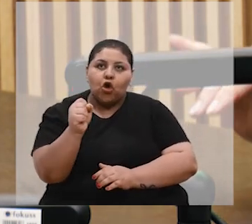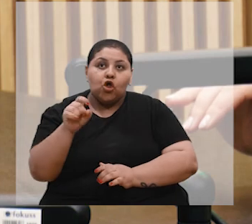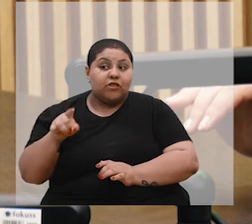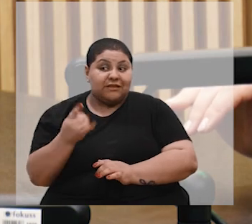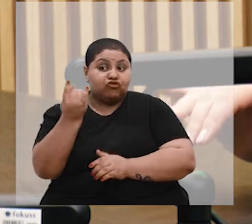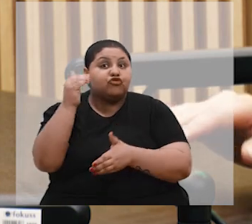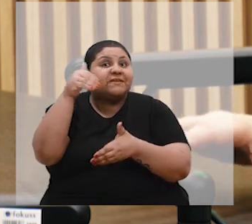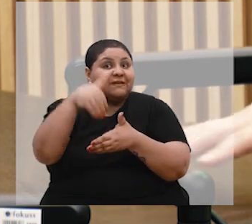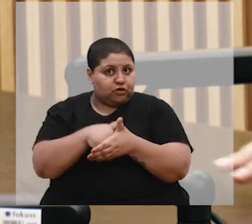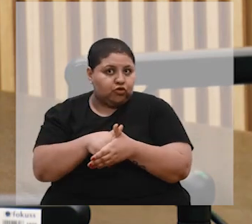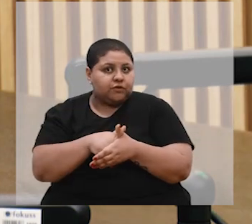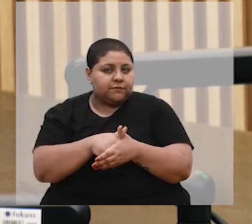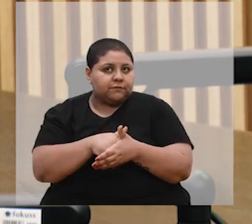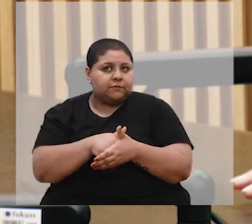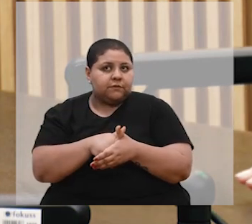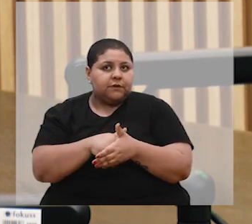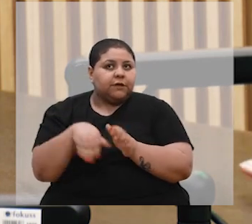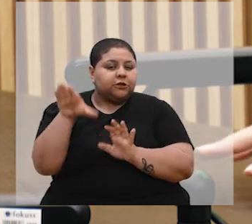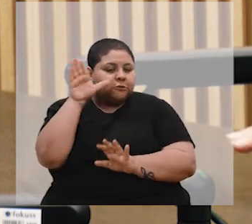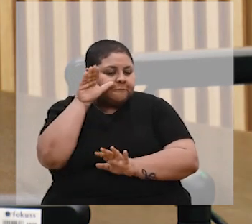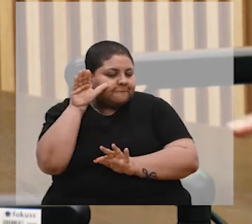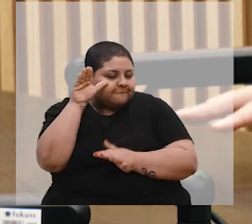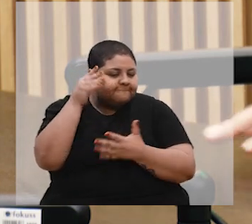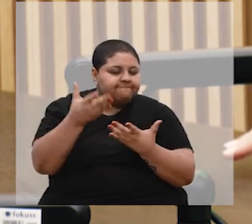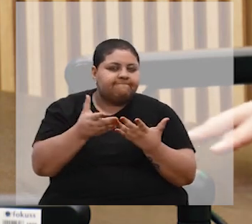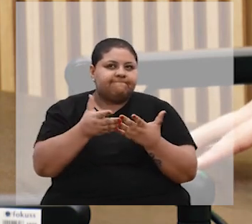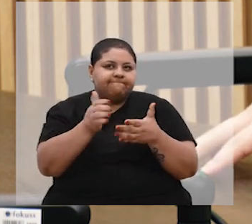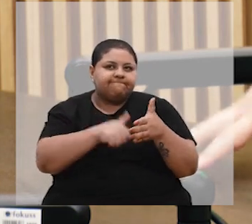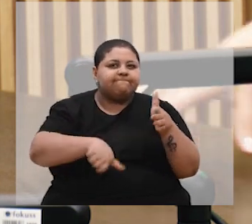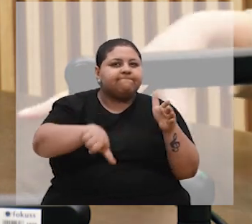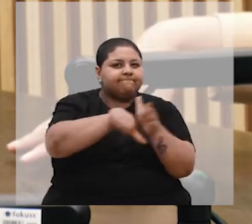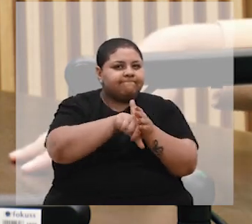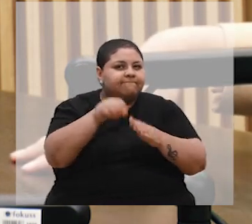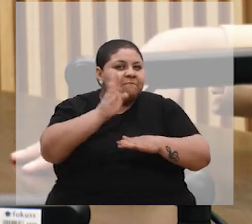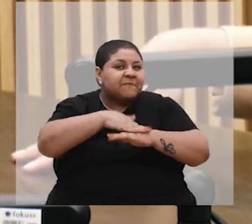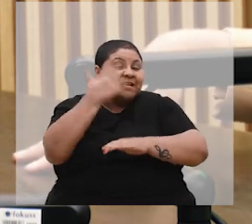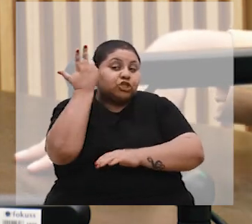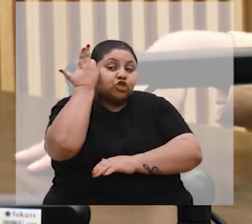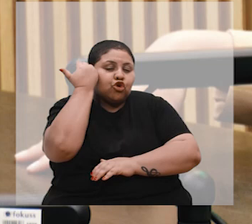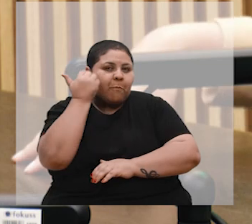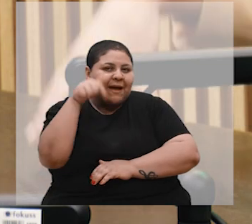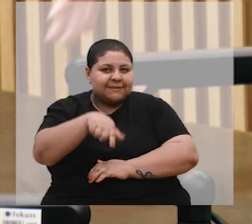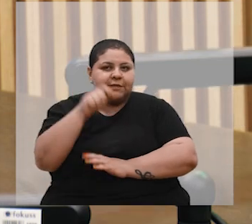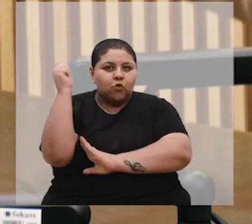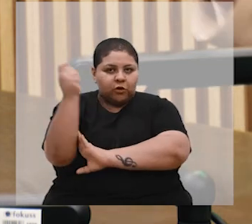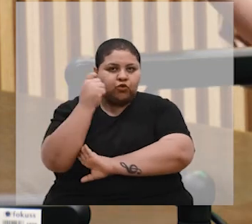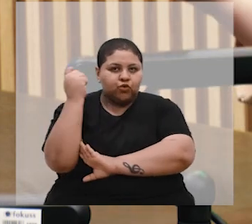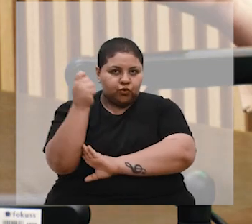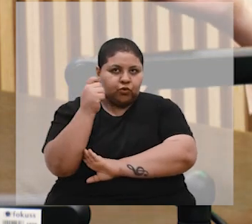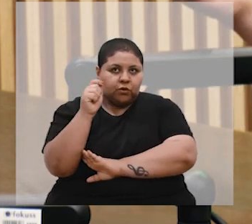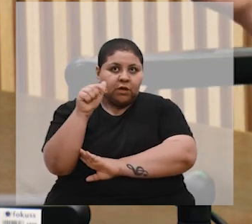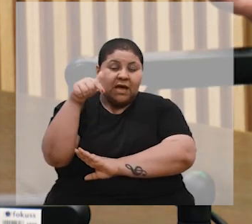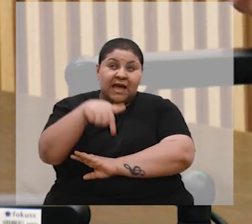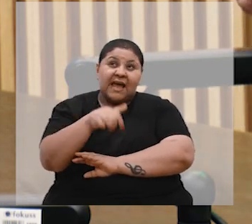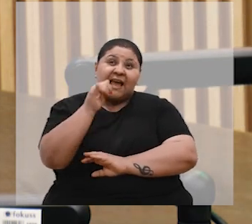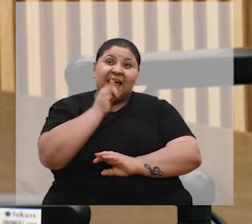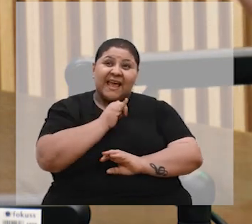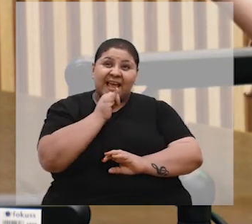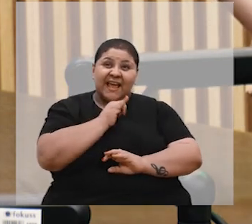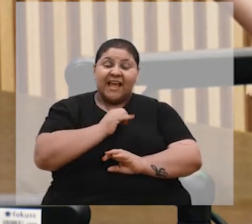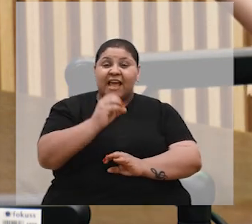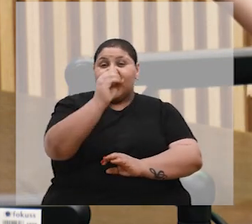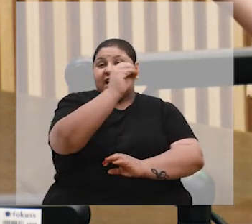nas últimas eleições, né? Então, a gente observa também os crimes que são mais recorrentes aqui no Rio Grande do Sul. Aqui, por exemplo, nós